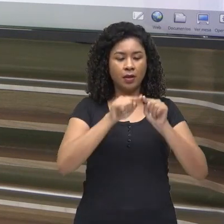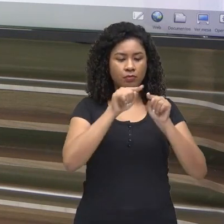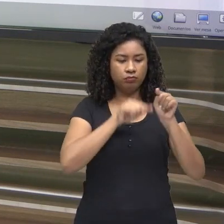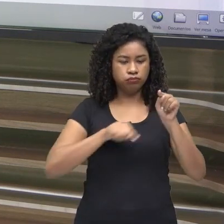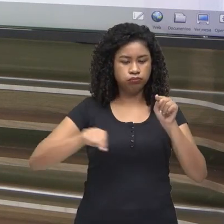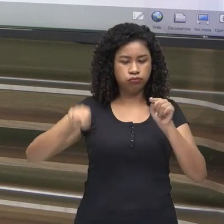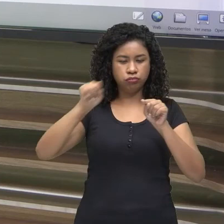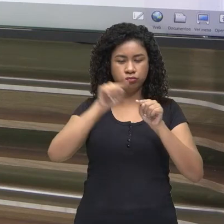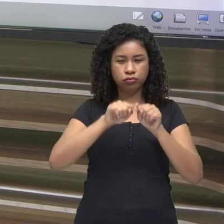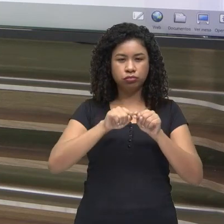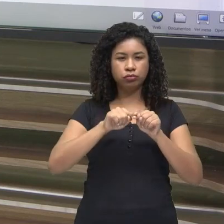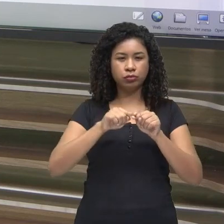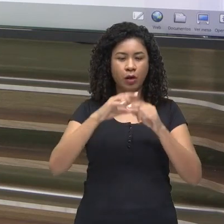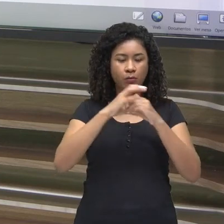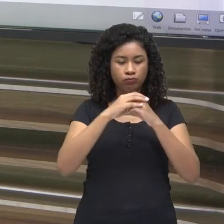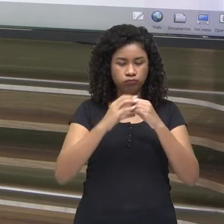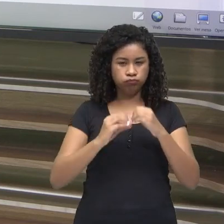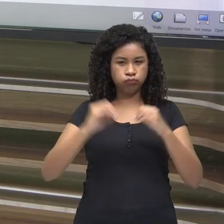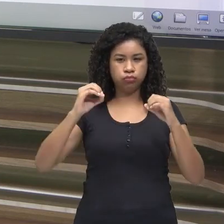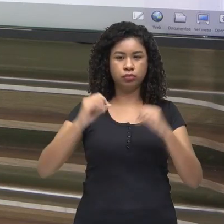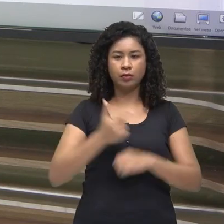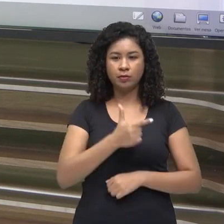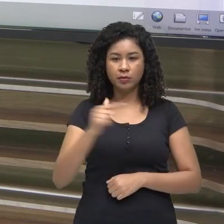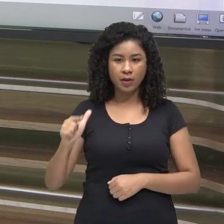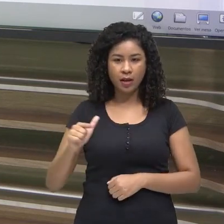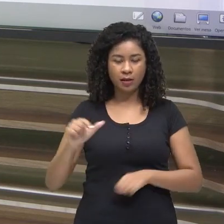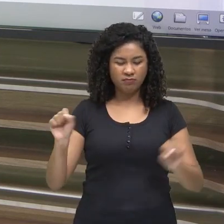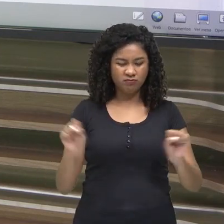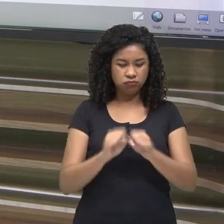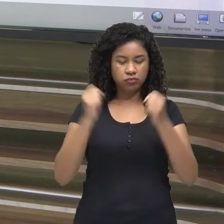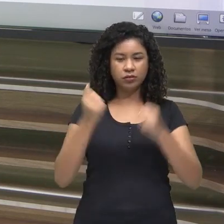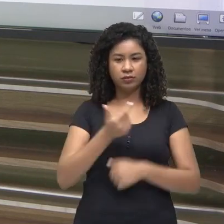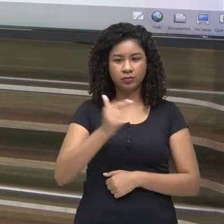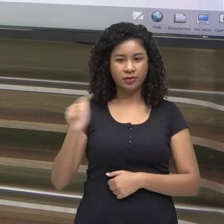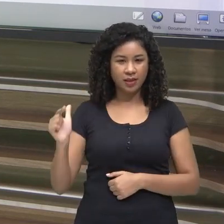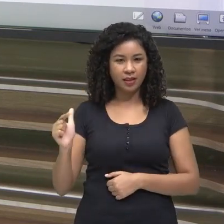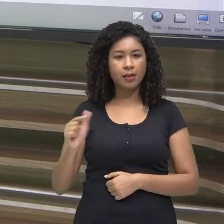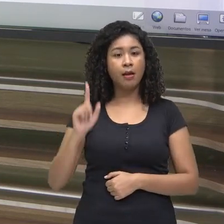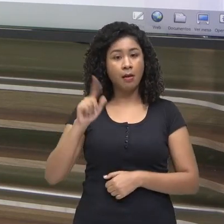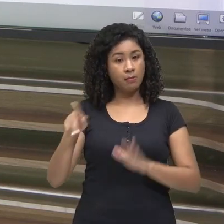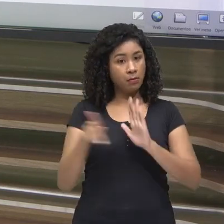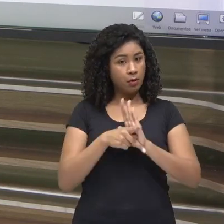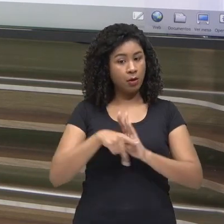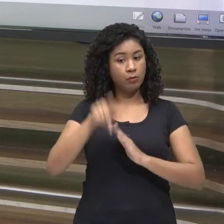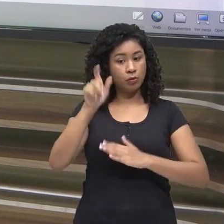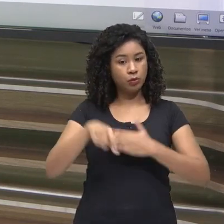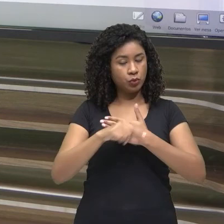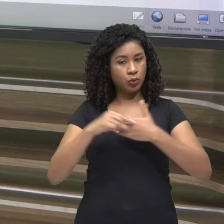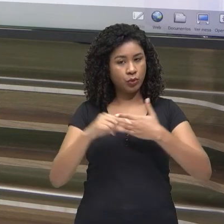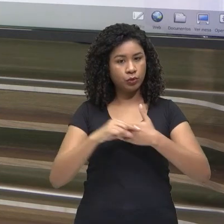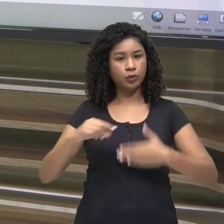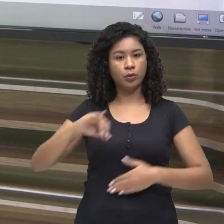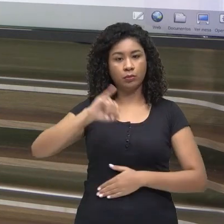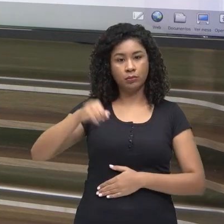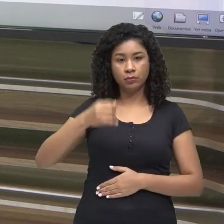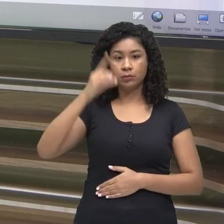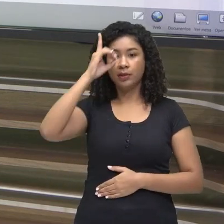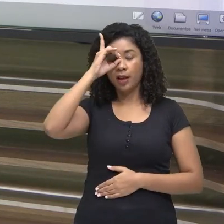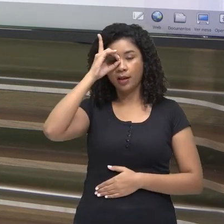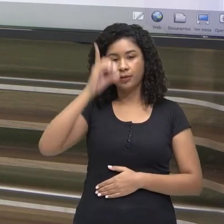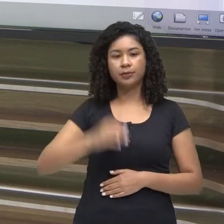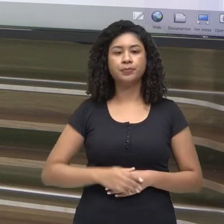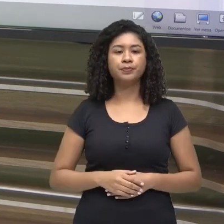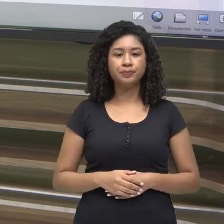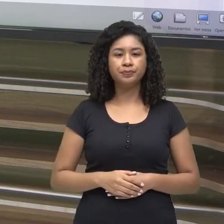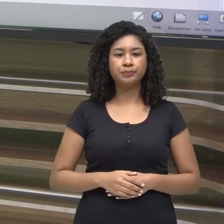esférica, indestrutível, indivisível, certo? É o modelo de Dalton. O de Thomson, o pudim de